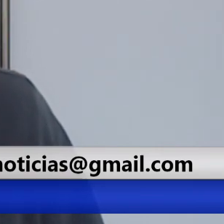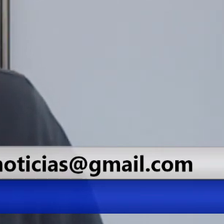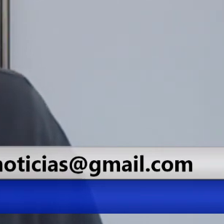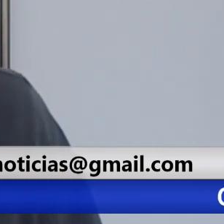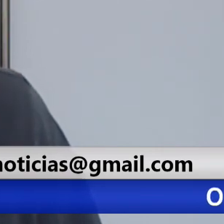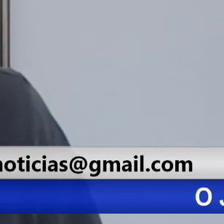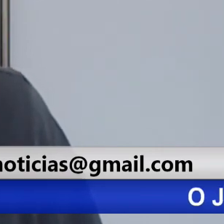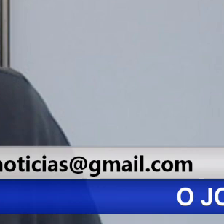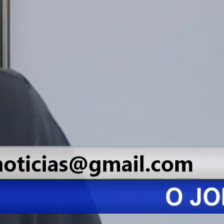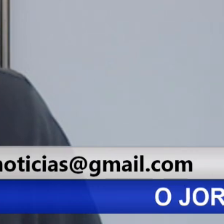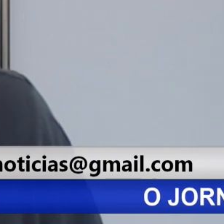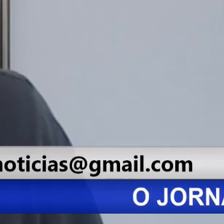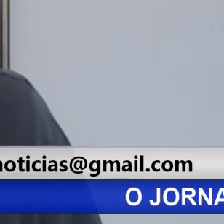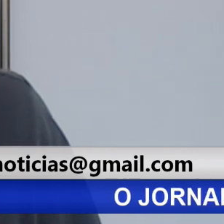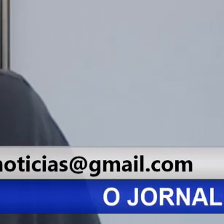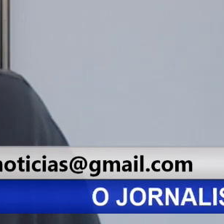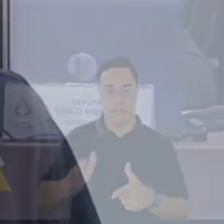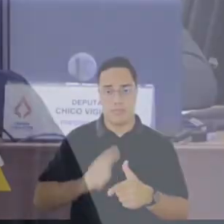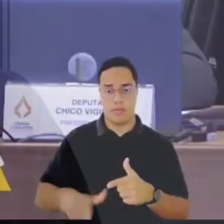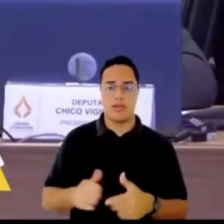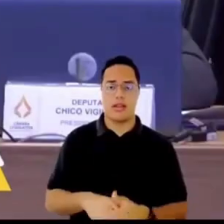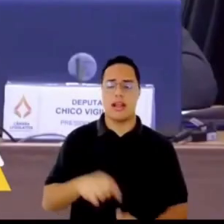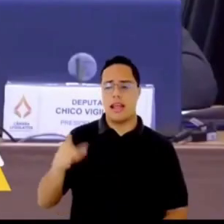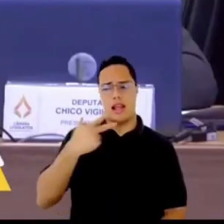sério. Desculpa, gente.